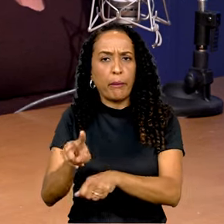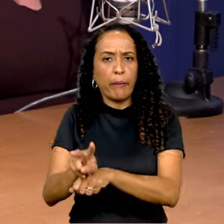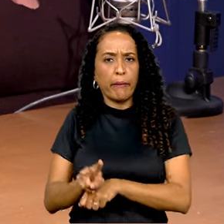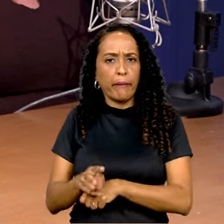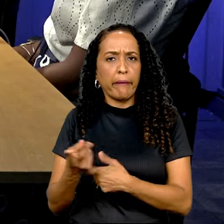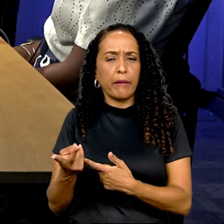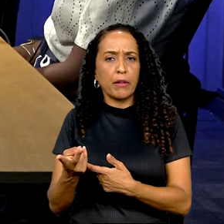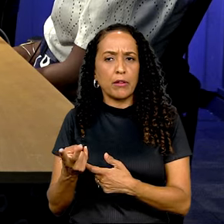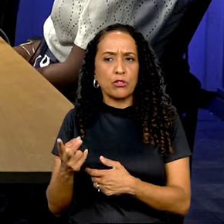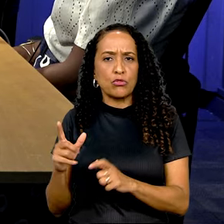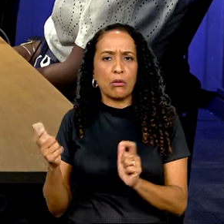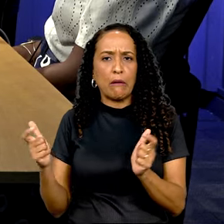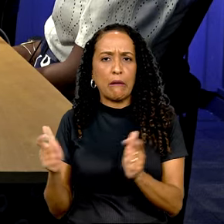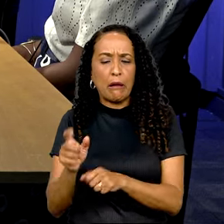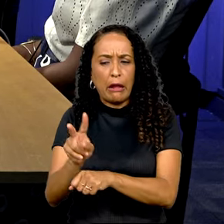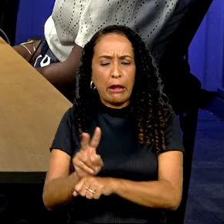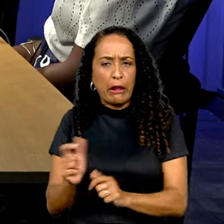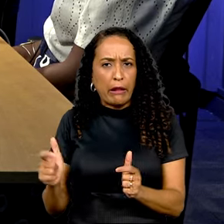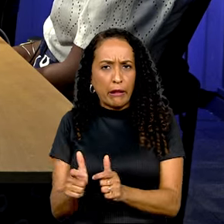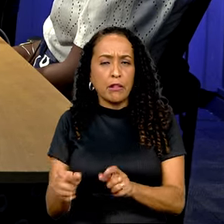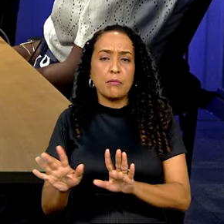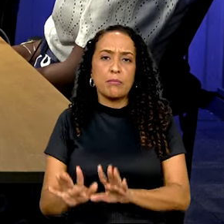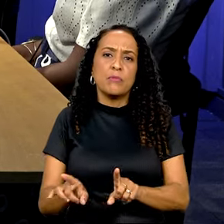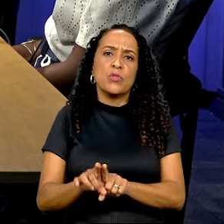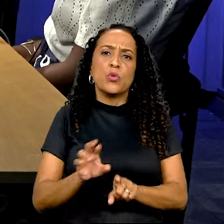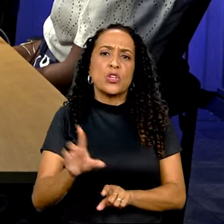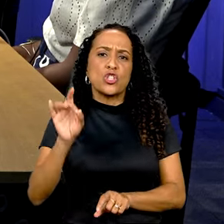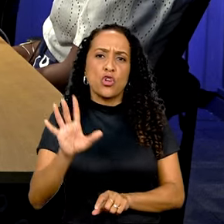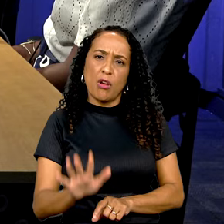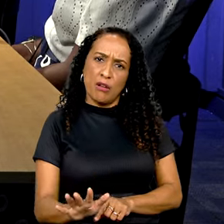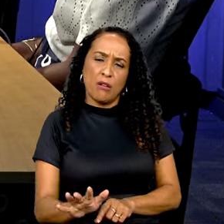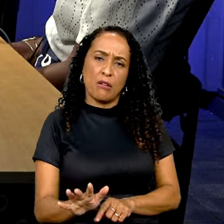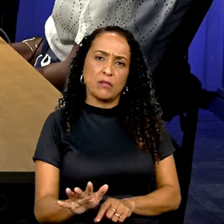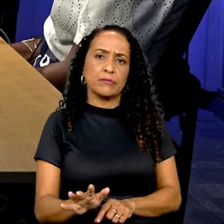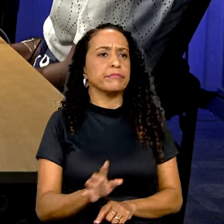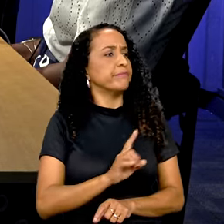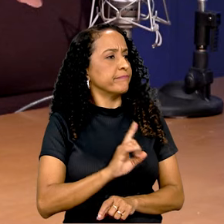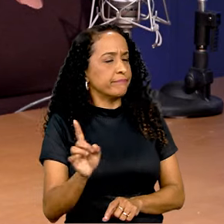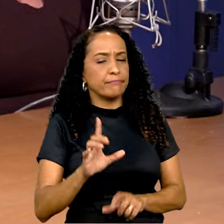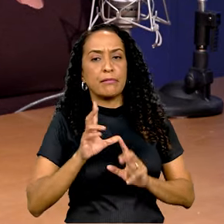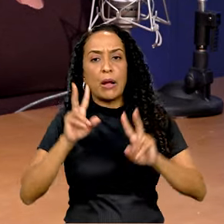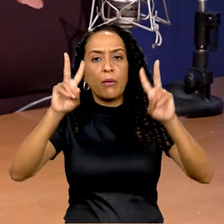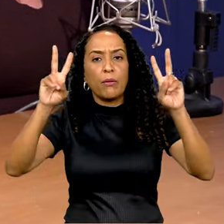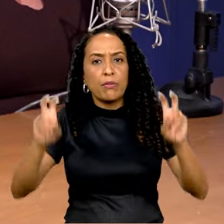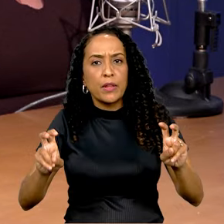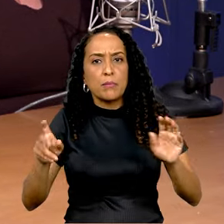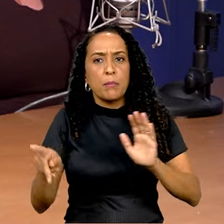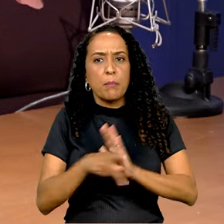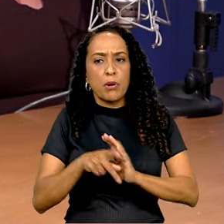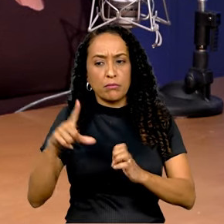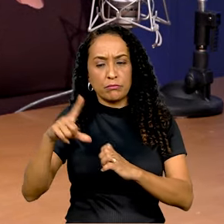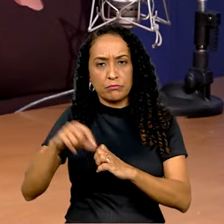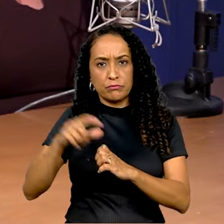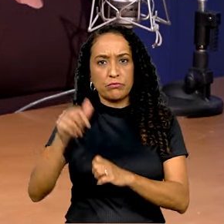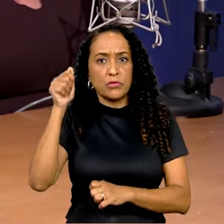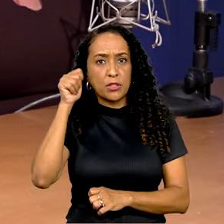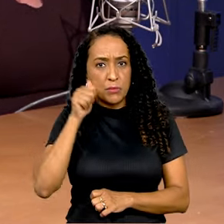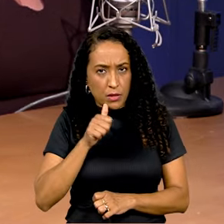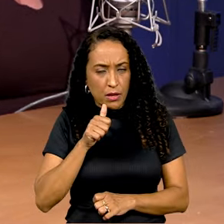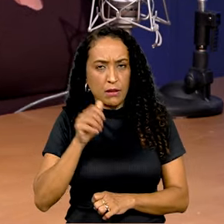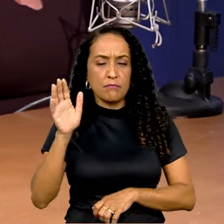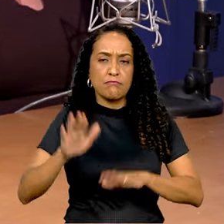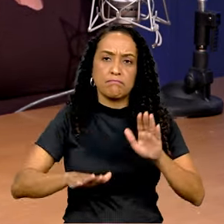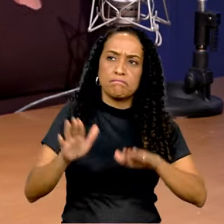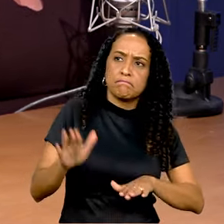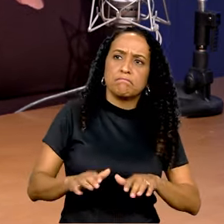crédito microcrédito por exemplo mas também não é só isso né AD não mas o tema do empreendedorismo das mulheres né